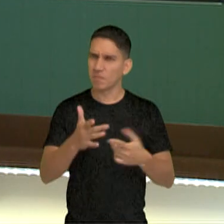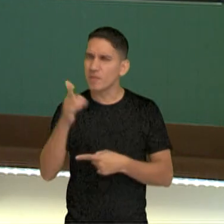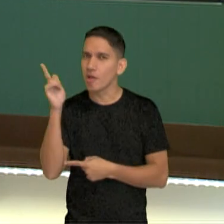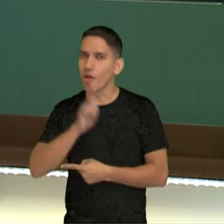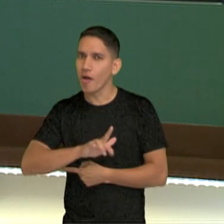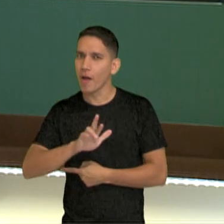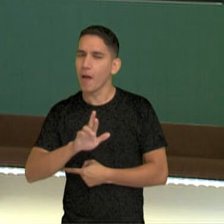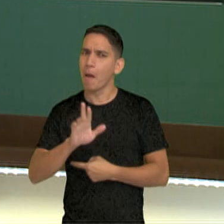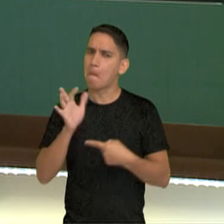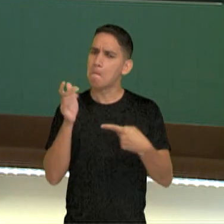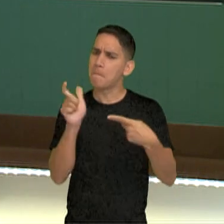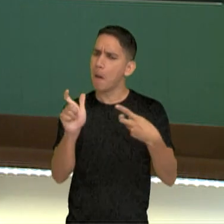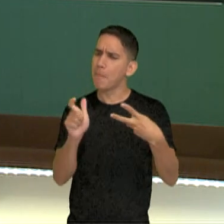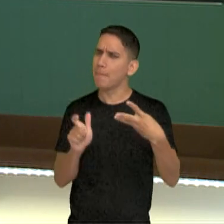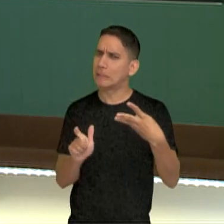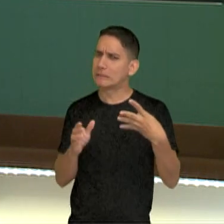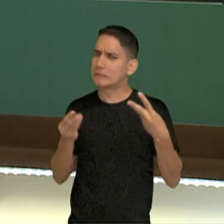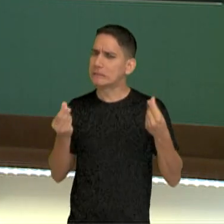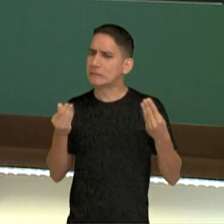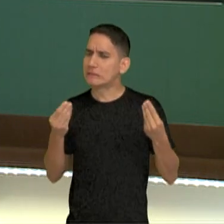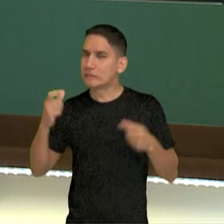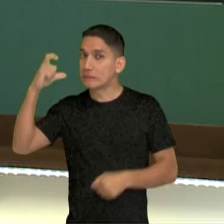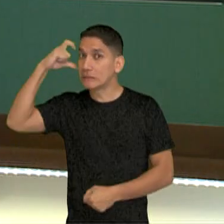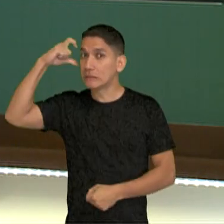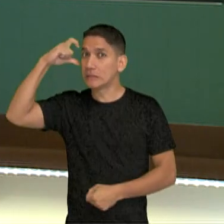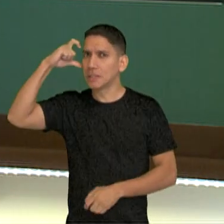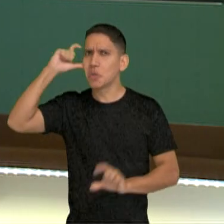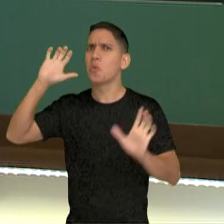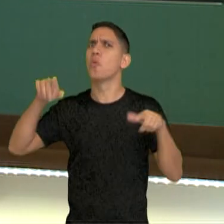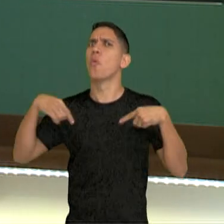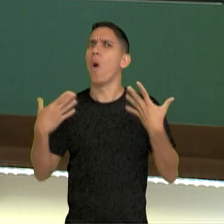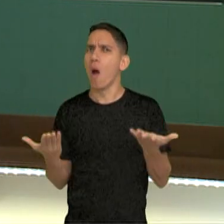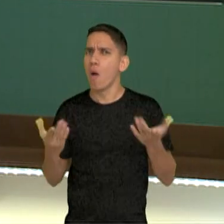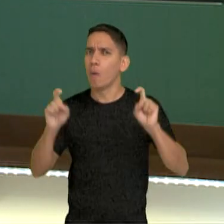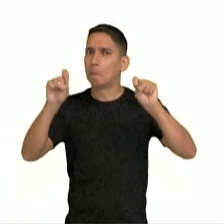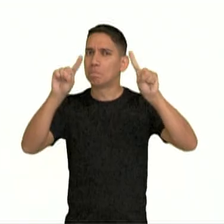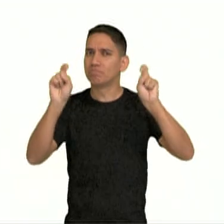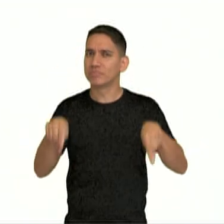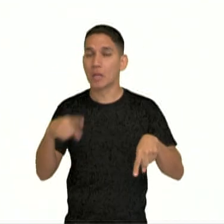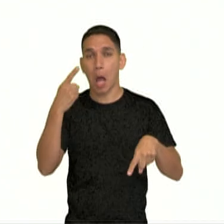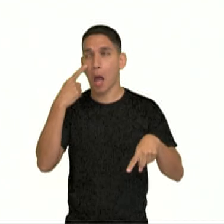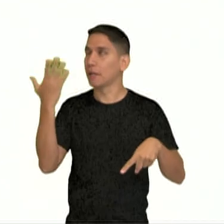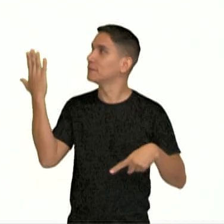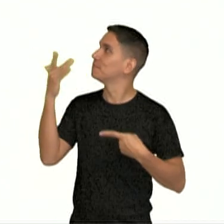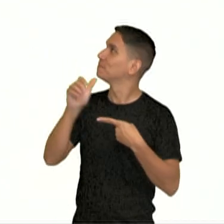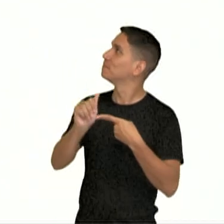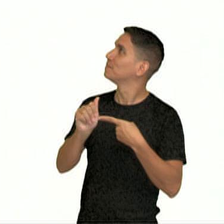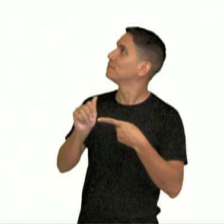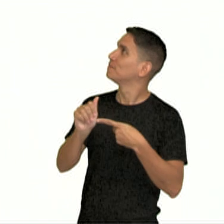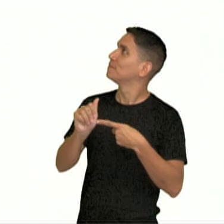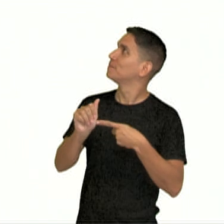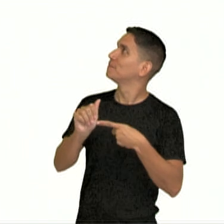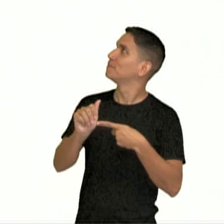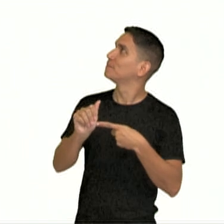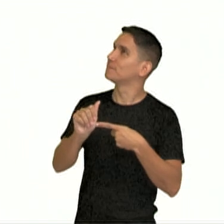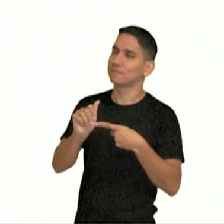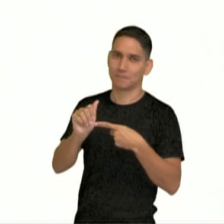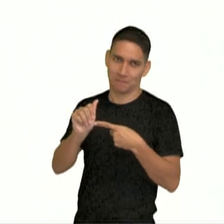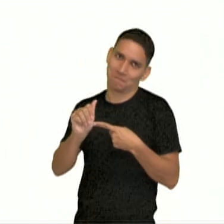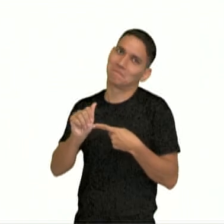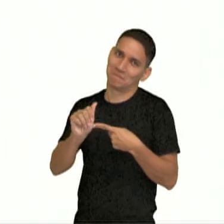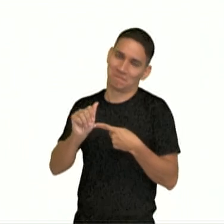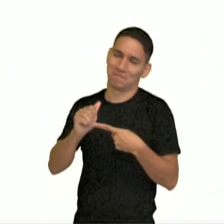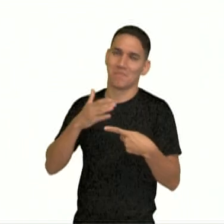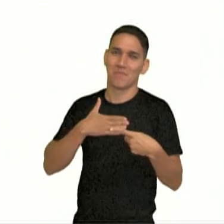Conseguiu decifrar esses enigmas? Então vamos corrigir juntos. Letra A. He is my daddy's brother. He is